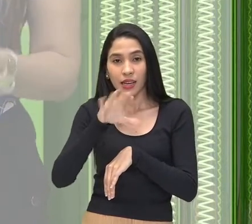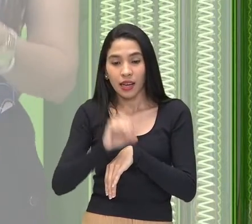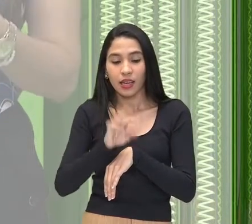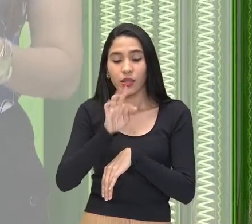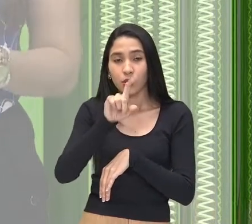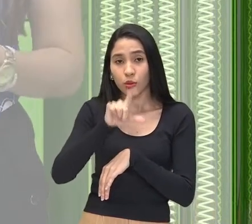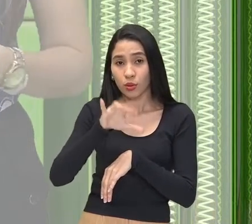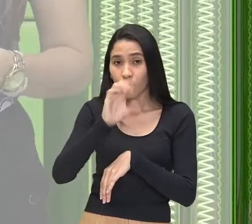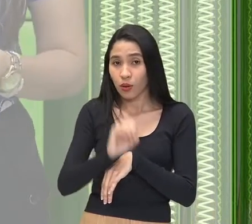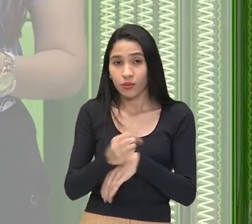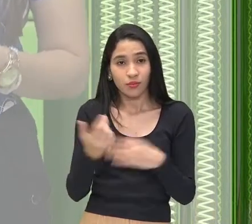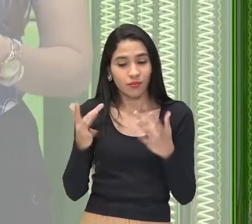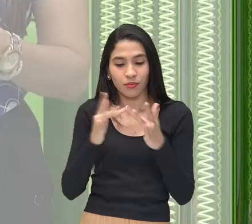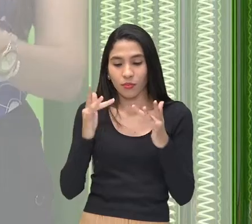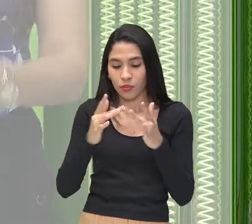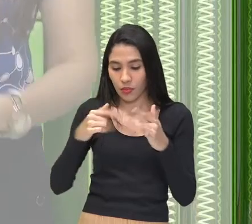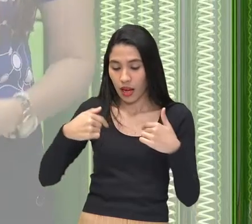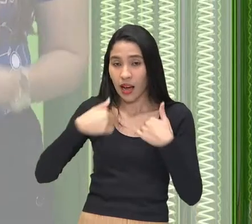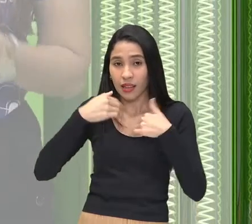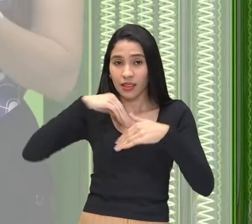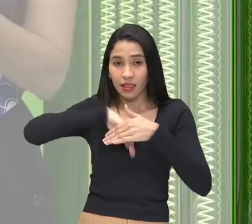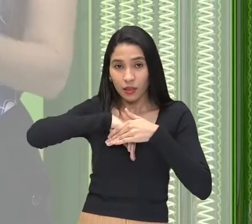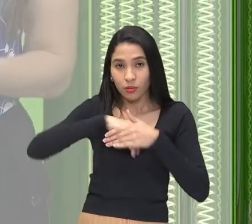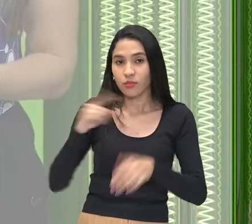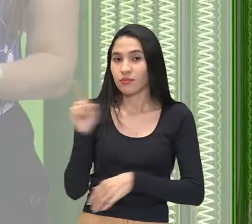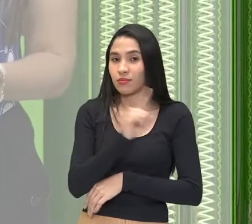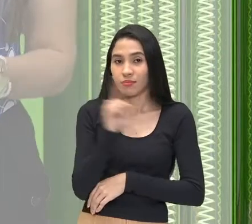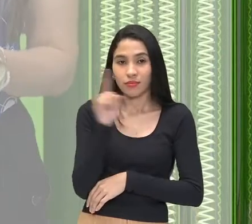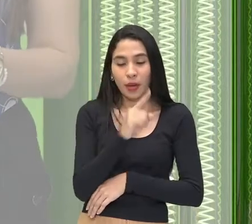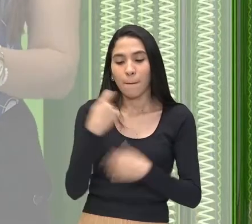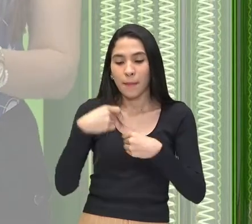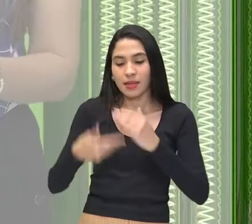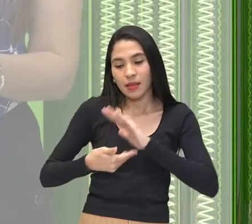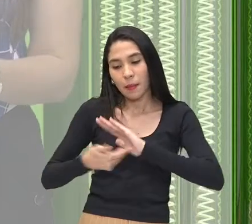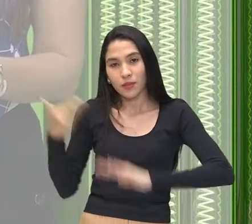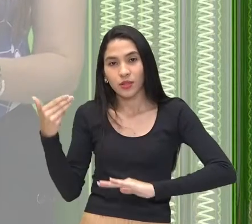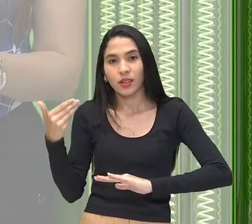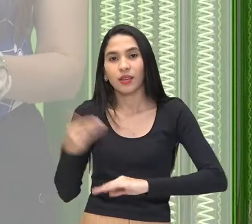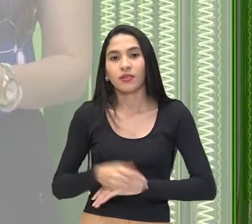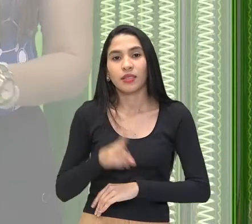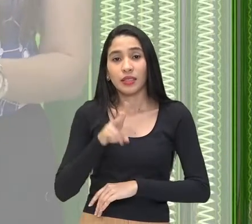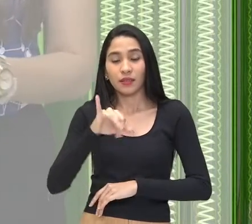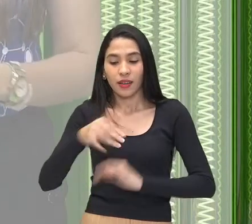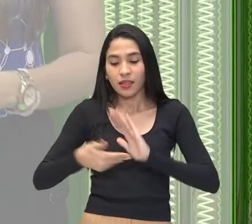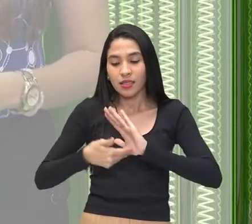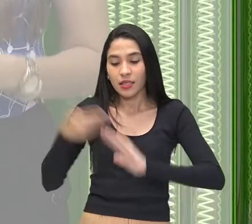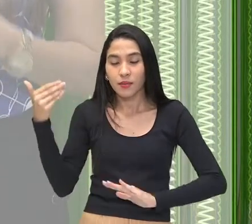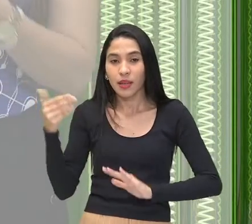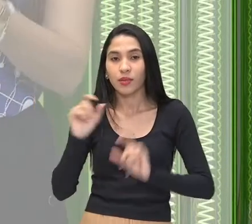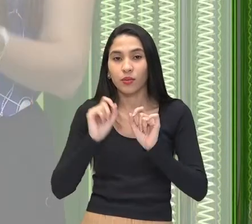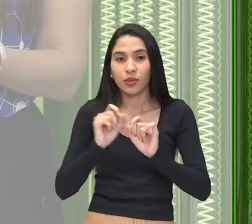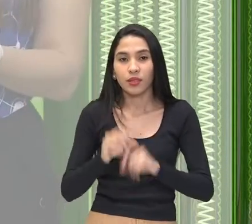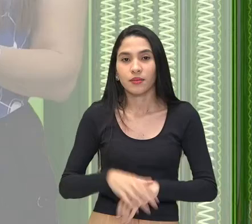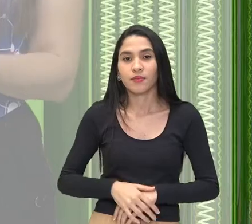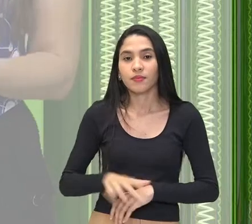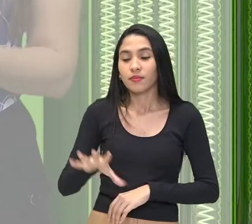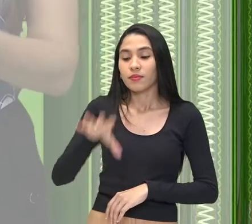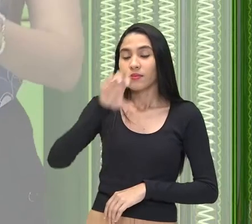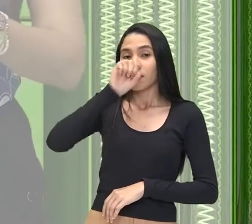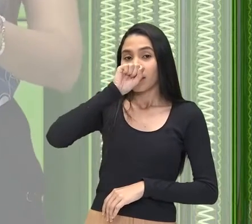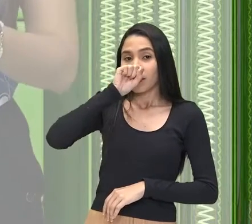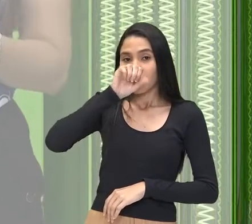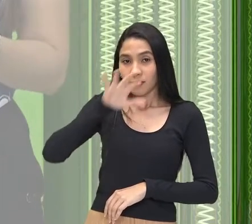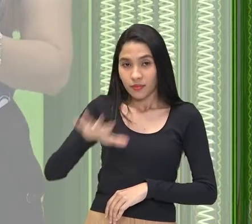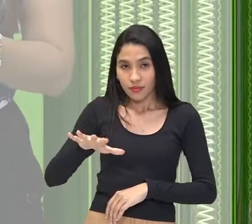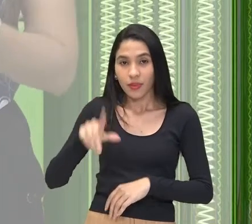tóxico, ele não pode ficar dentro da gente, então ele precisa ser eliminado e ele vai ser eliminado pela expiração,